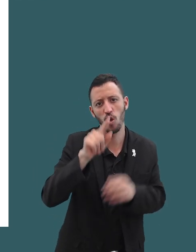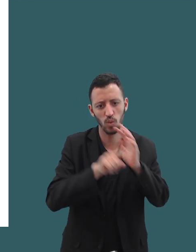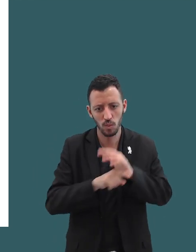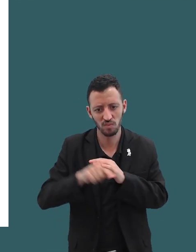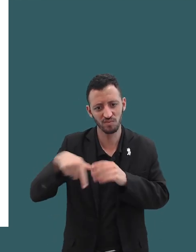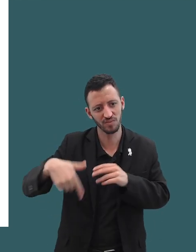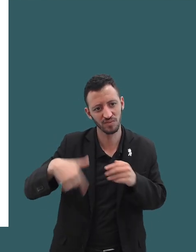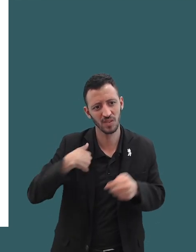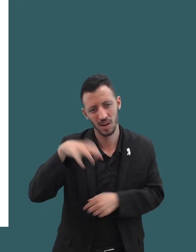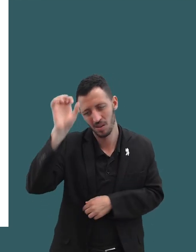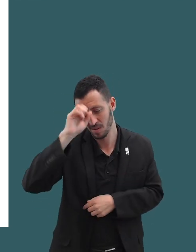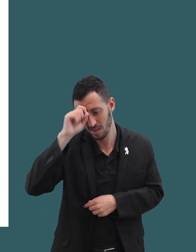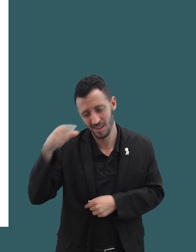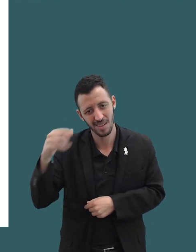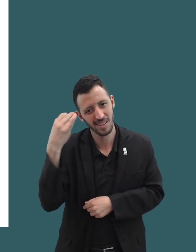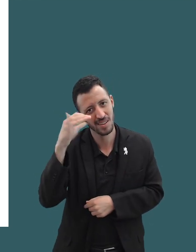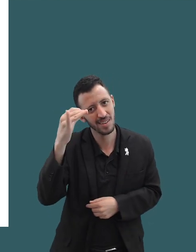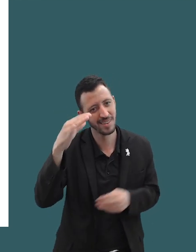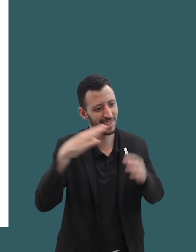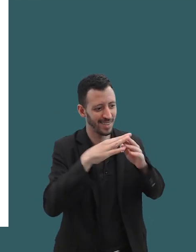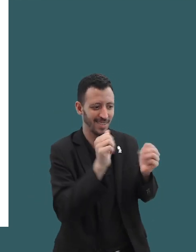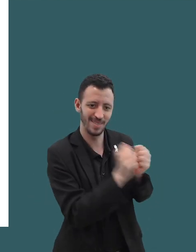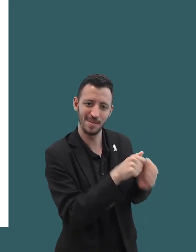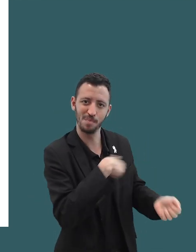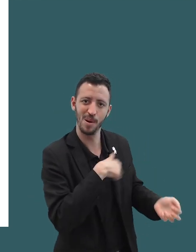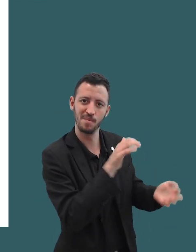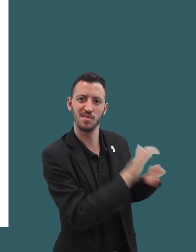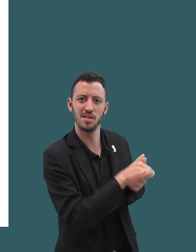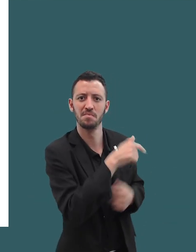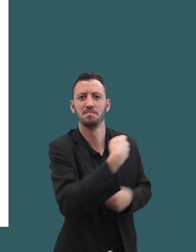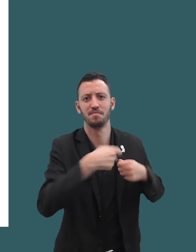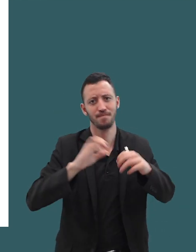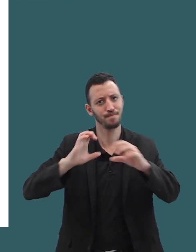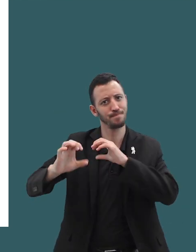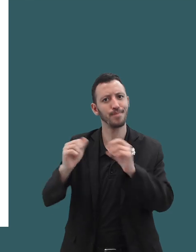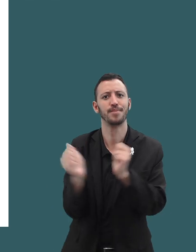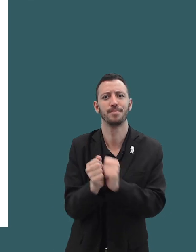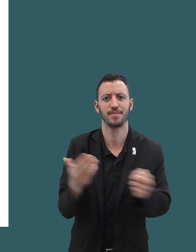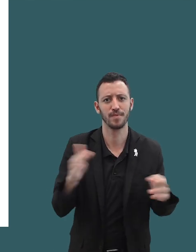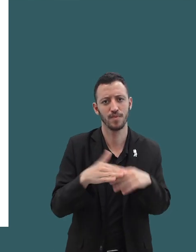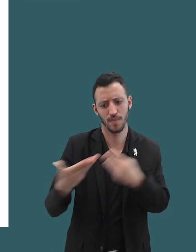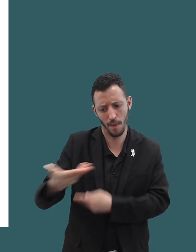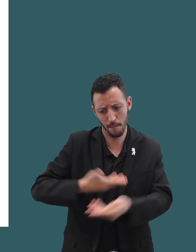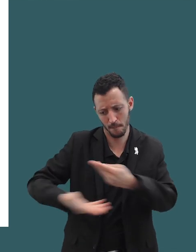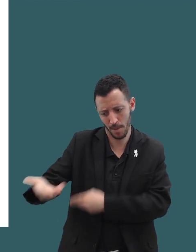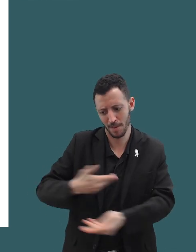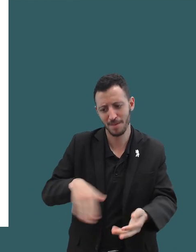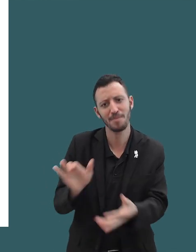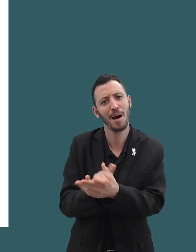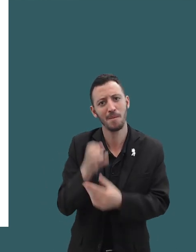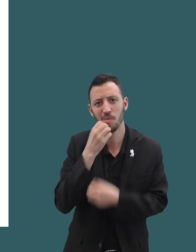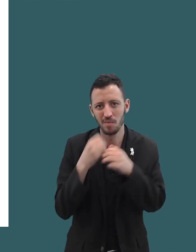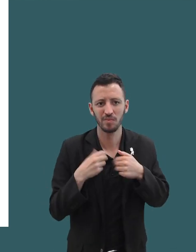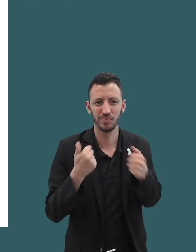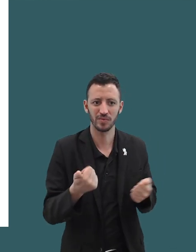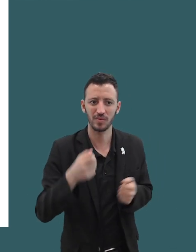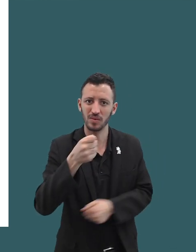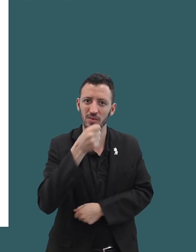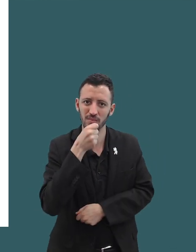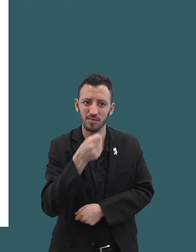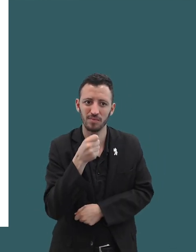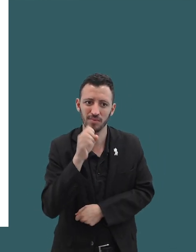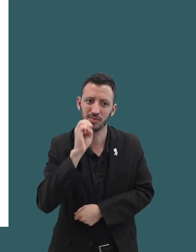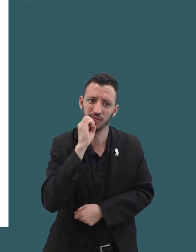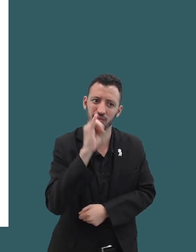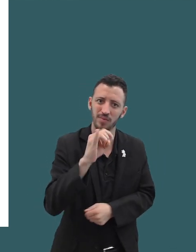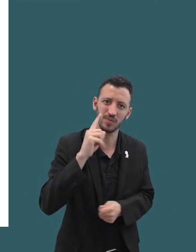costumo dizer que eu aprendo ciência em casa, na cama, e ele aprende comunicação comigo, né? Então, é uma troca muito boa. Então, se vocês veem, jornalismo...